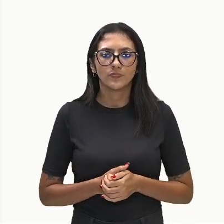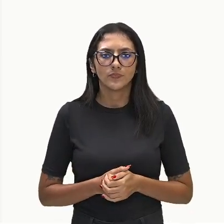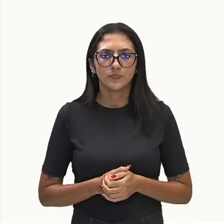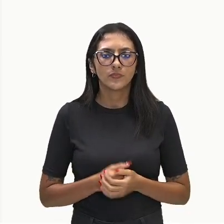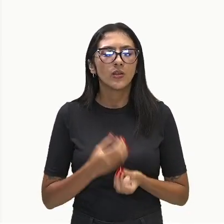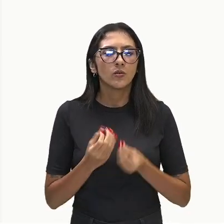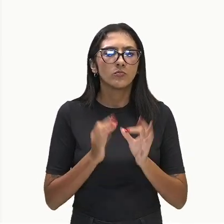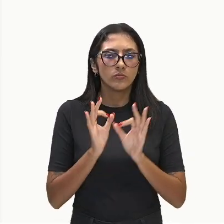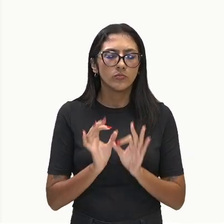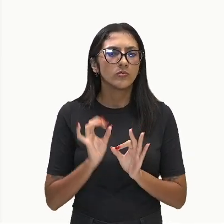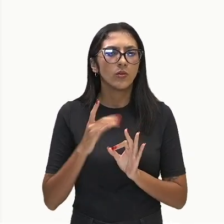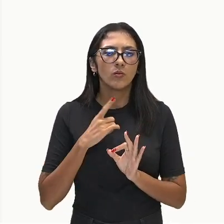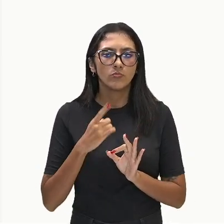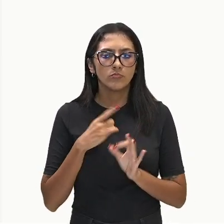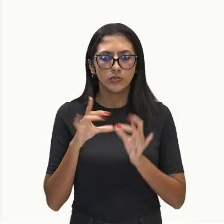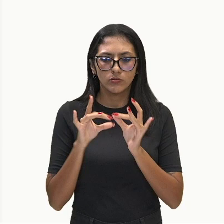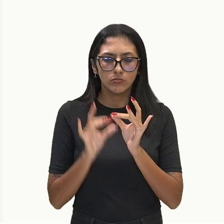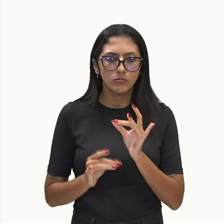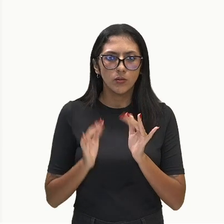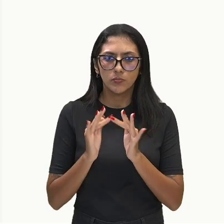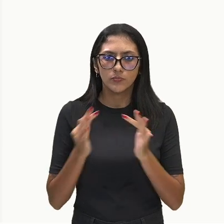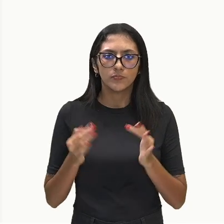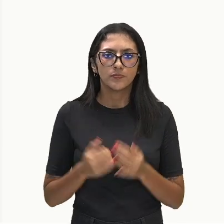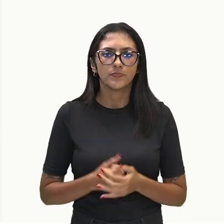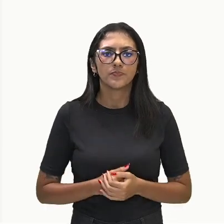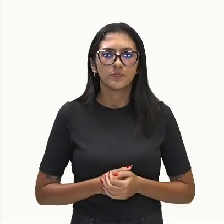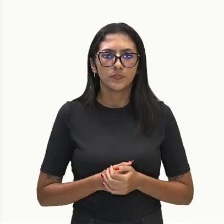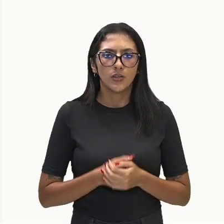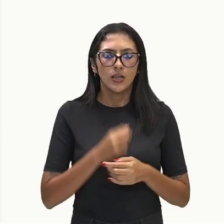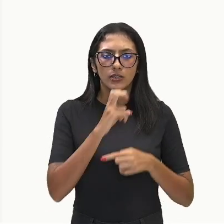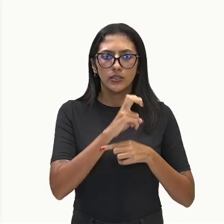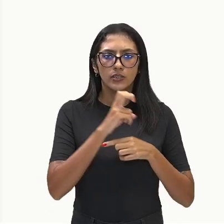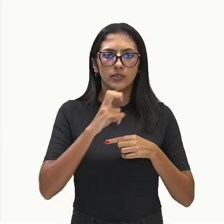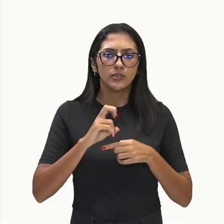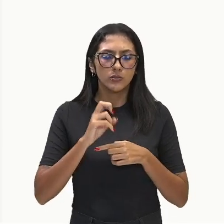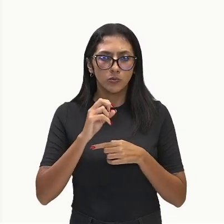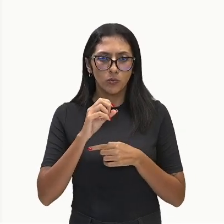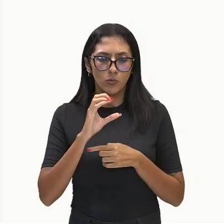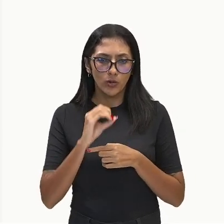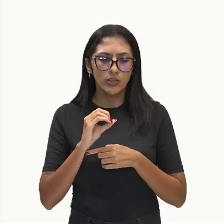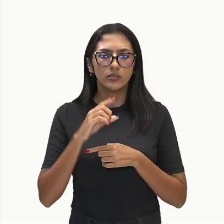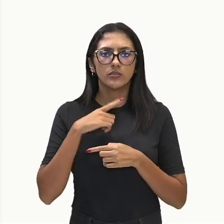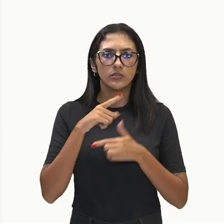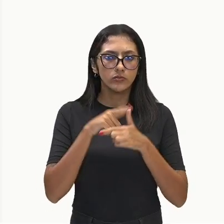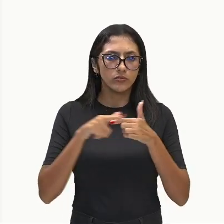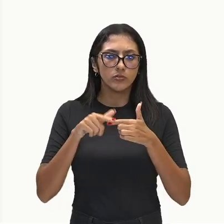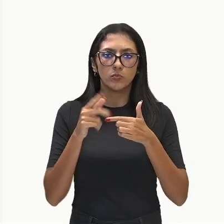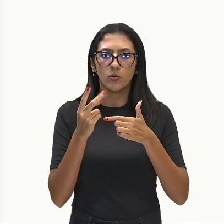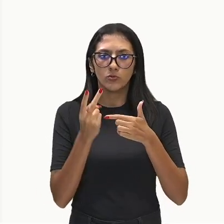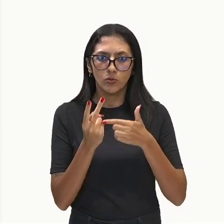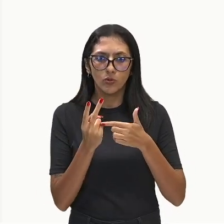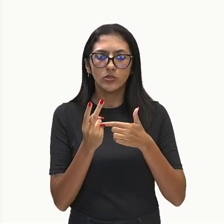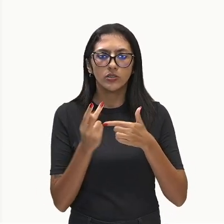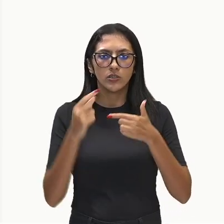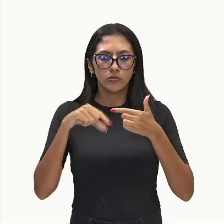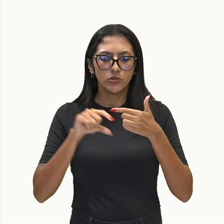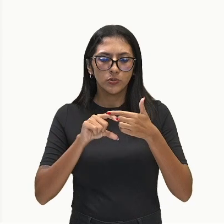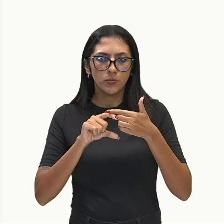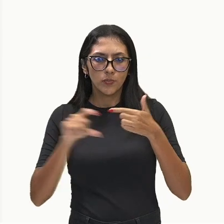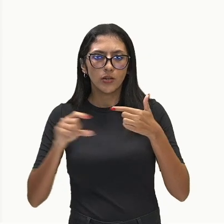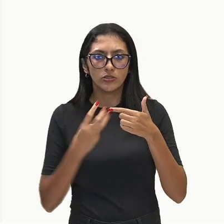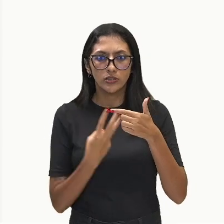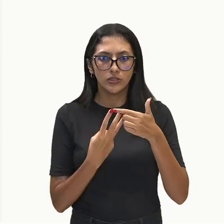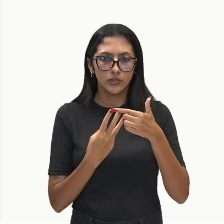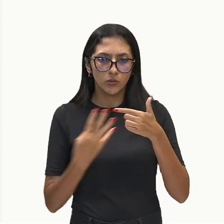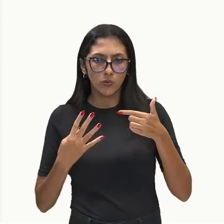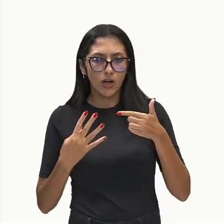gente simplificou essa fração. Dividimos o 550 por 2, que dá 25, e dividimos o 34 por